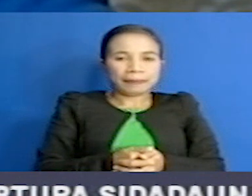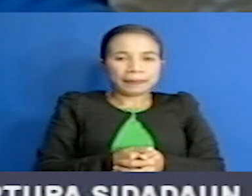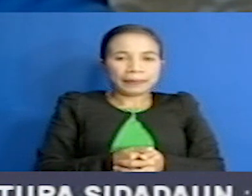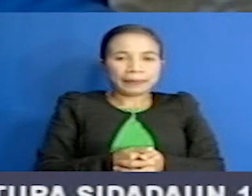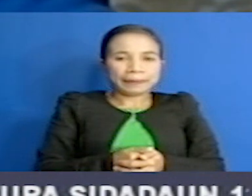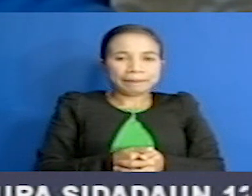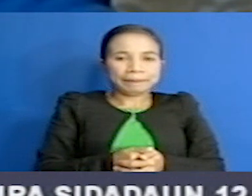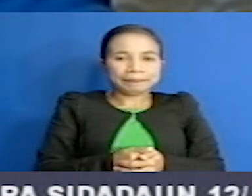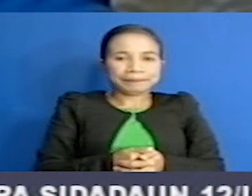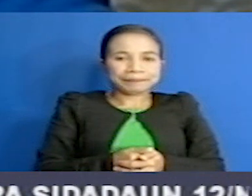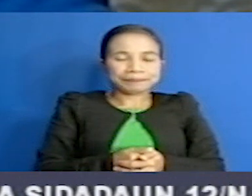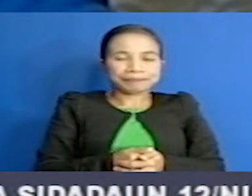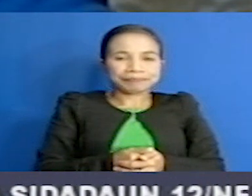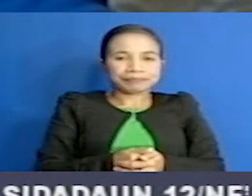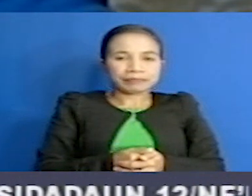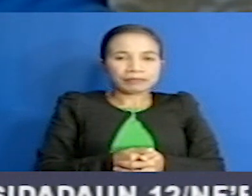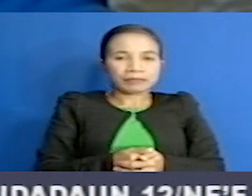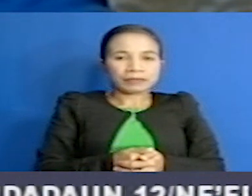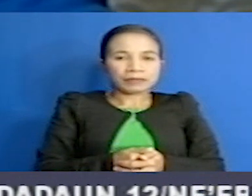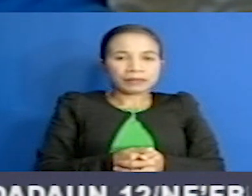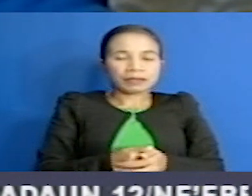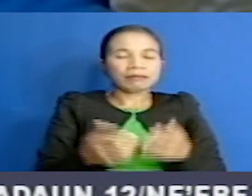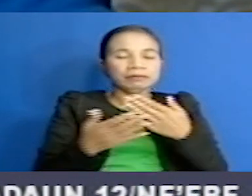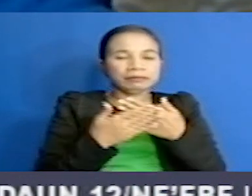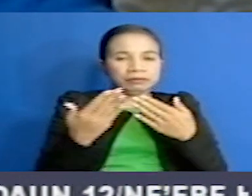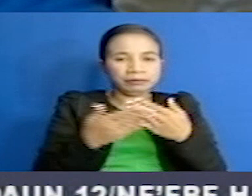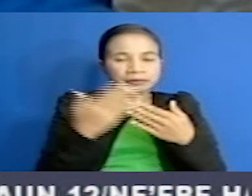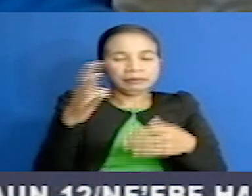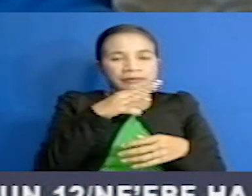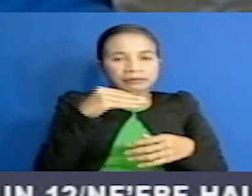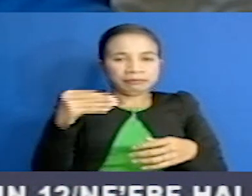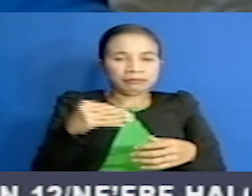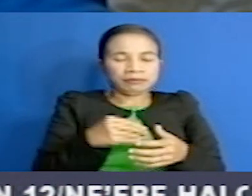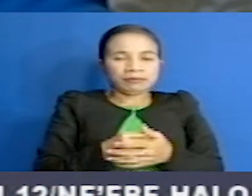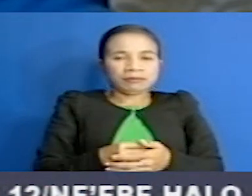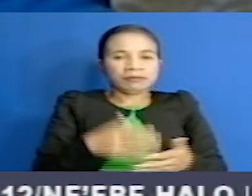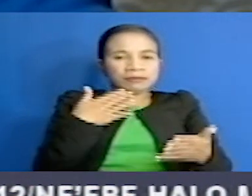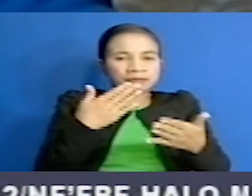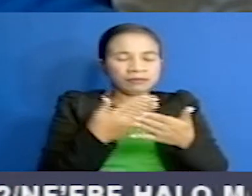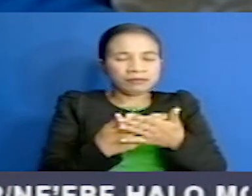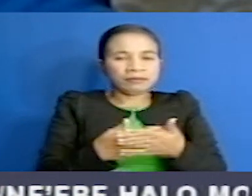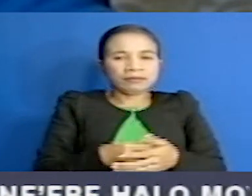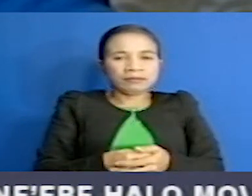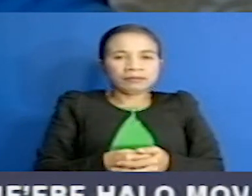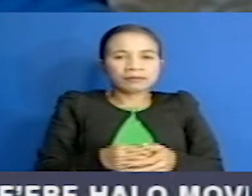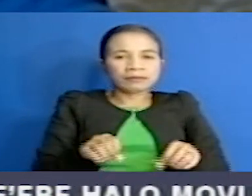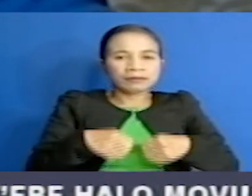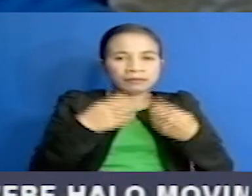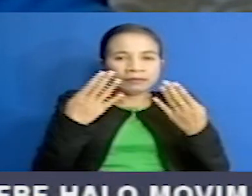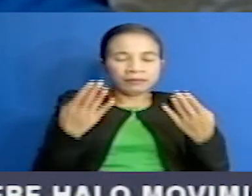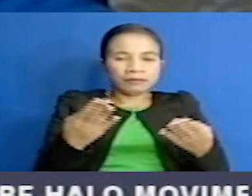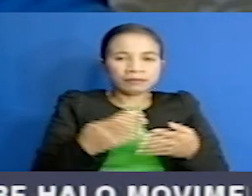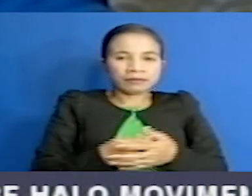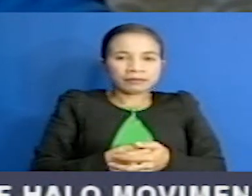da Belo-Calata, transparente, fácil, no rápido. Pela alegria e condição,